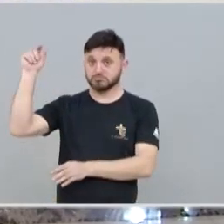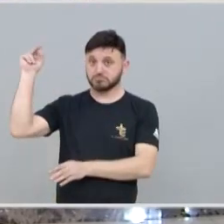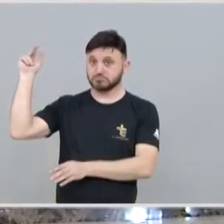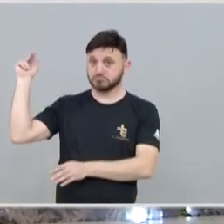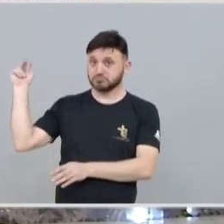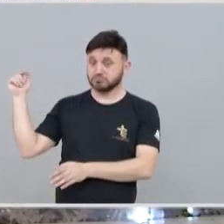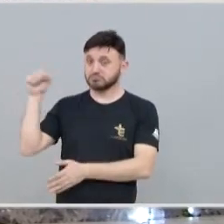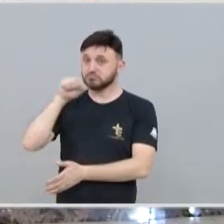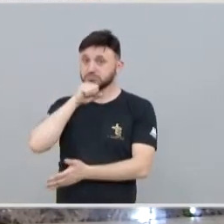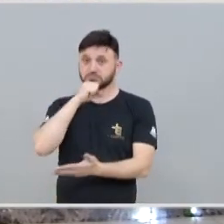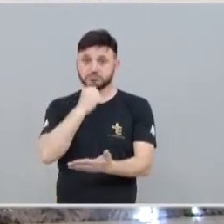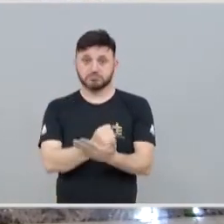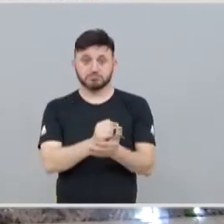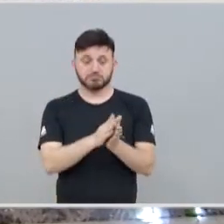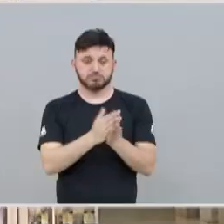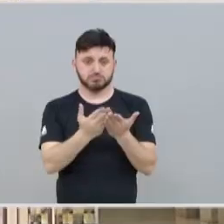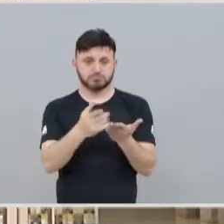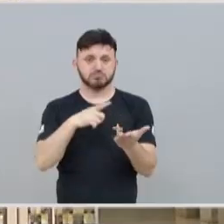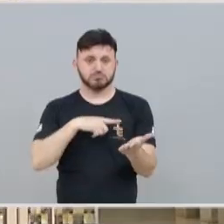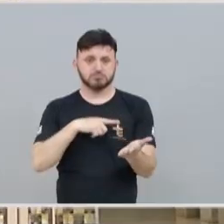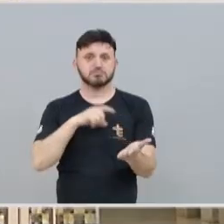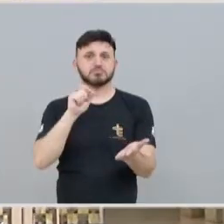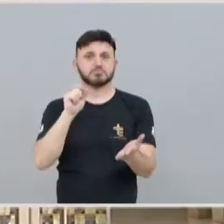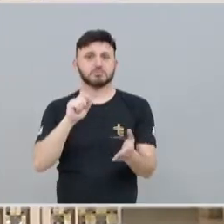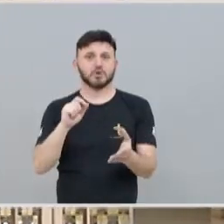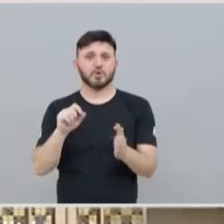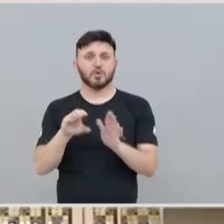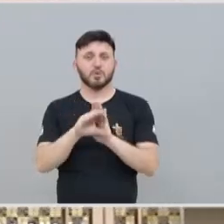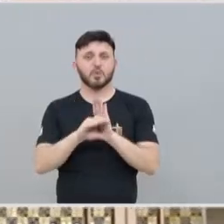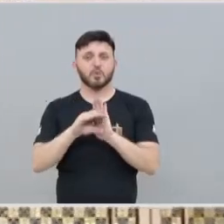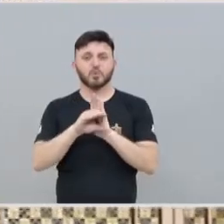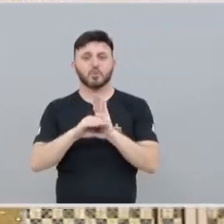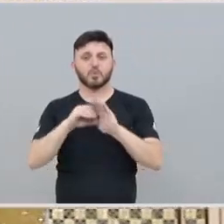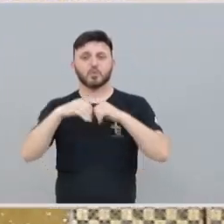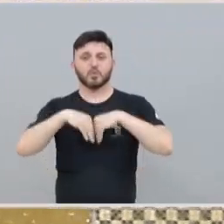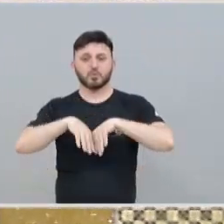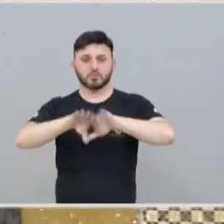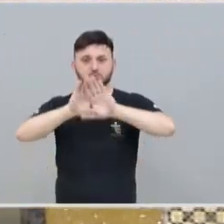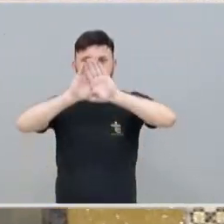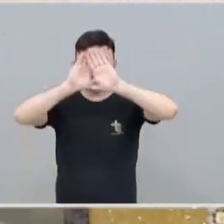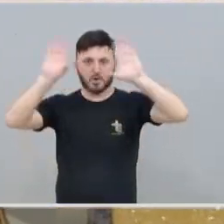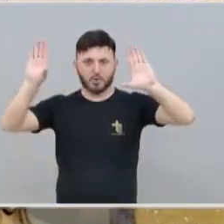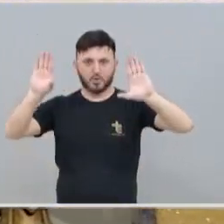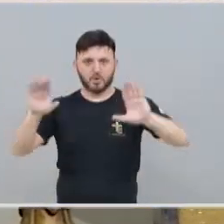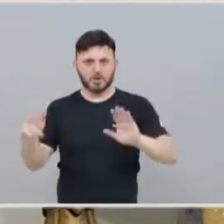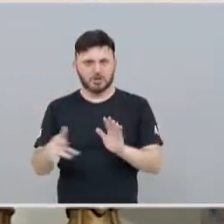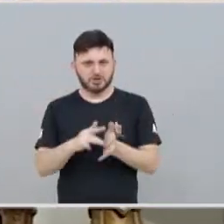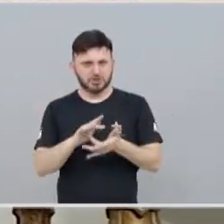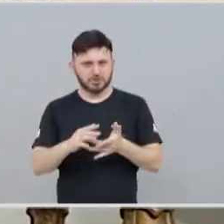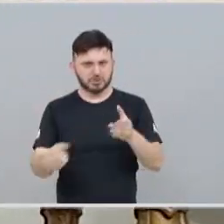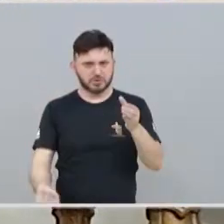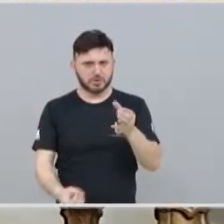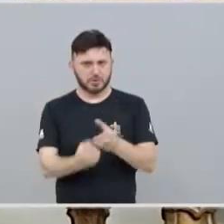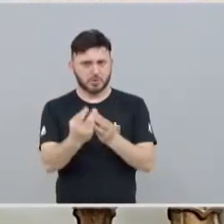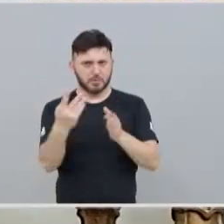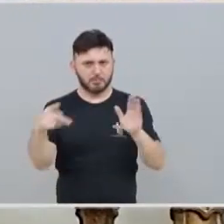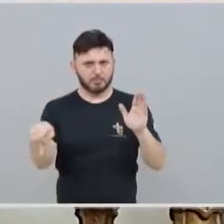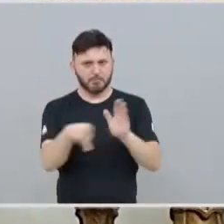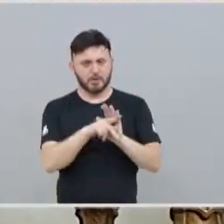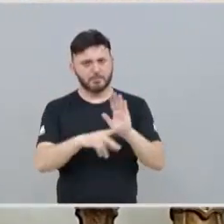inclusive sobre a eternidade não foi jesus que criou a doutrina da eternidade